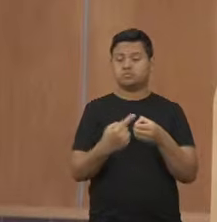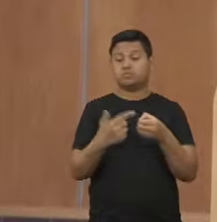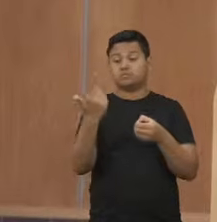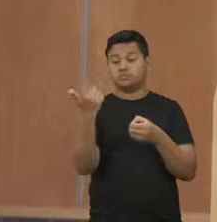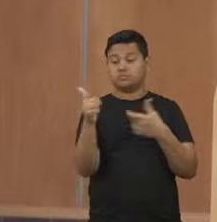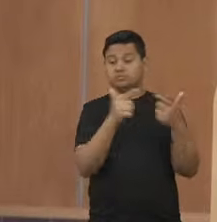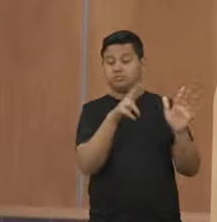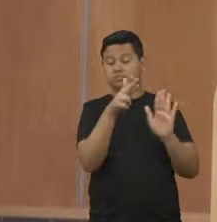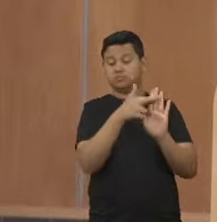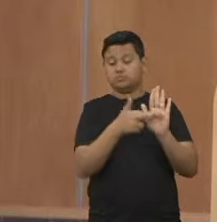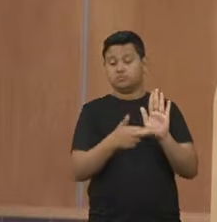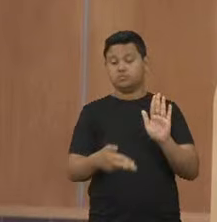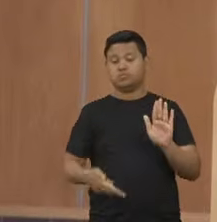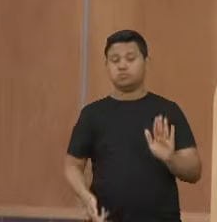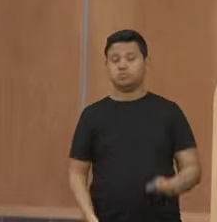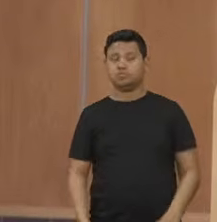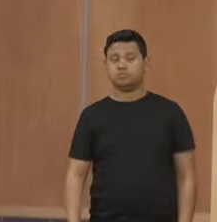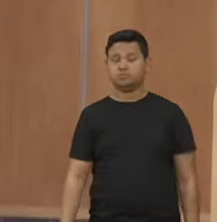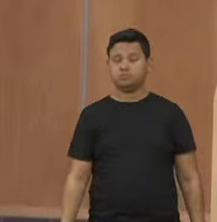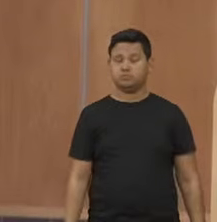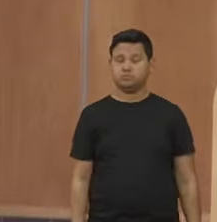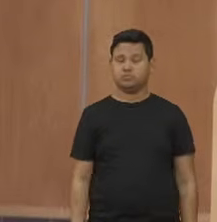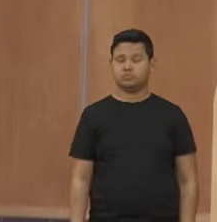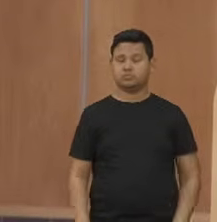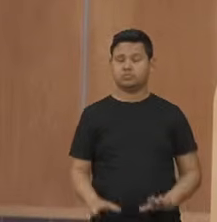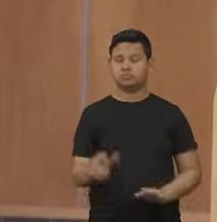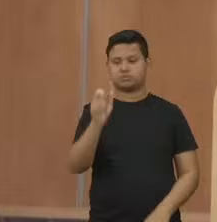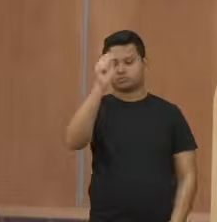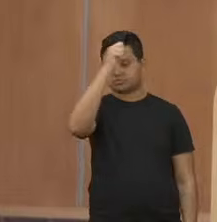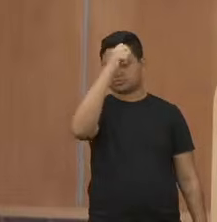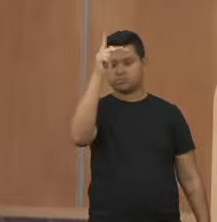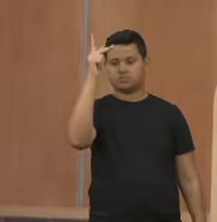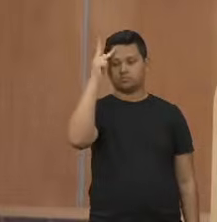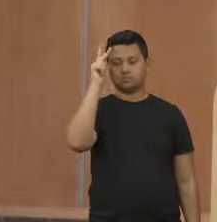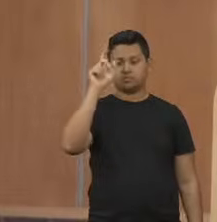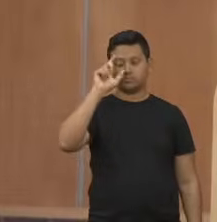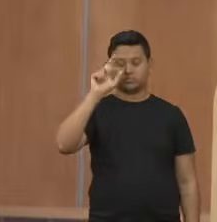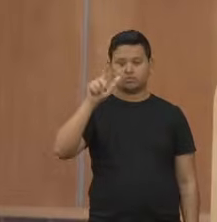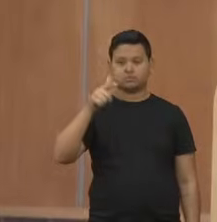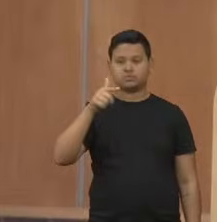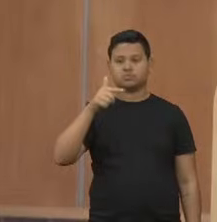outras providências. Prefeito Celso Florencio.